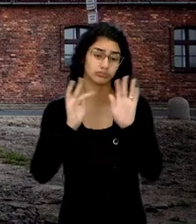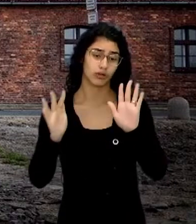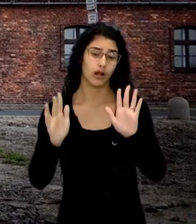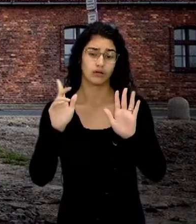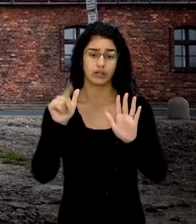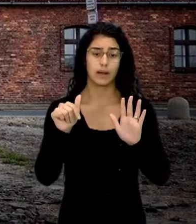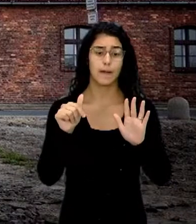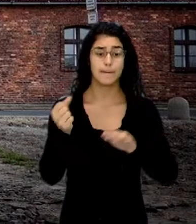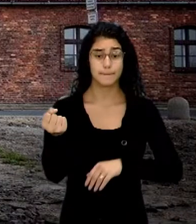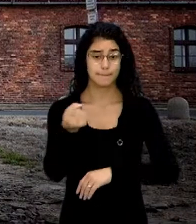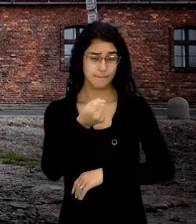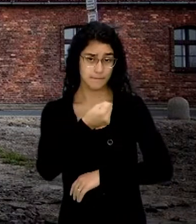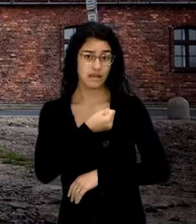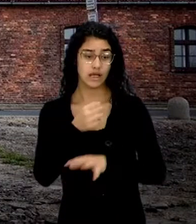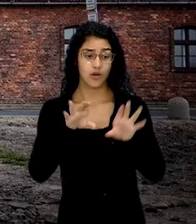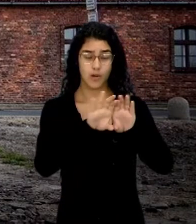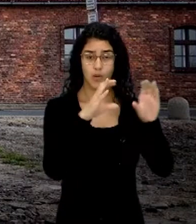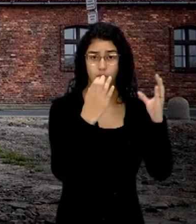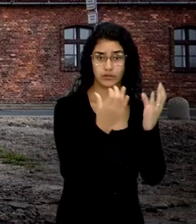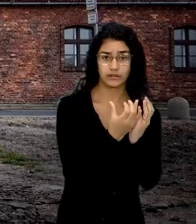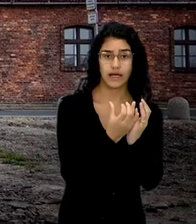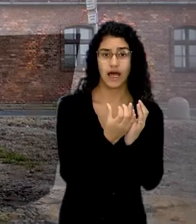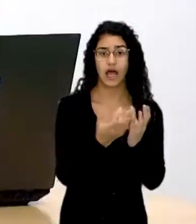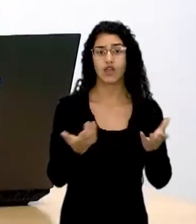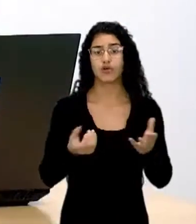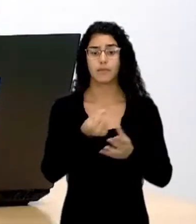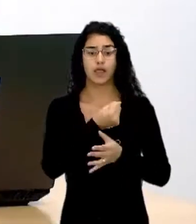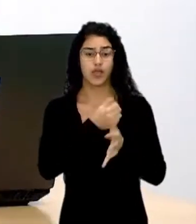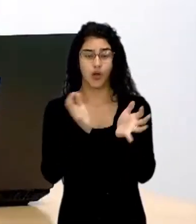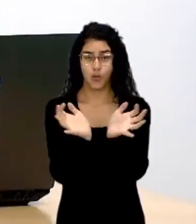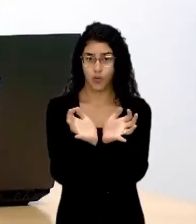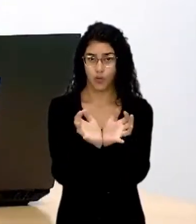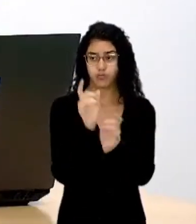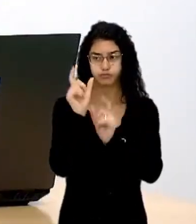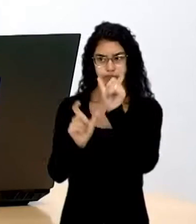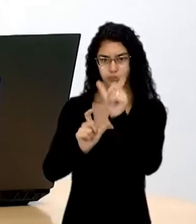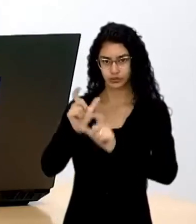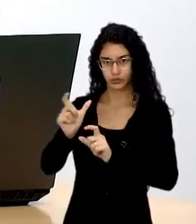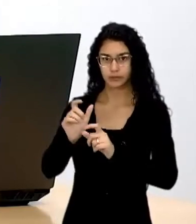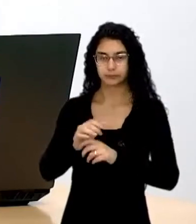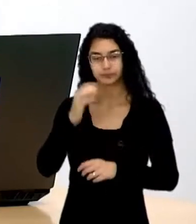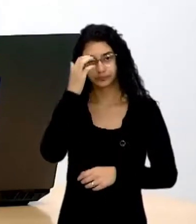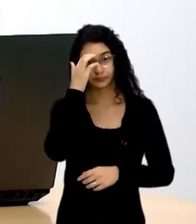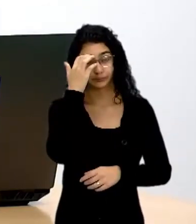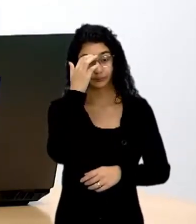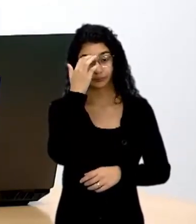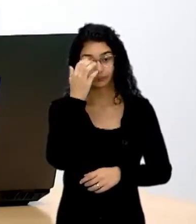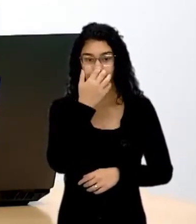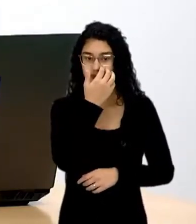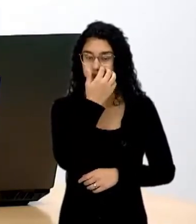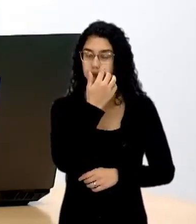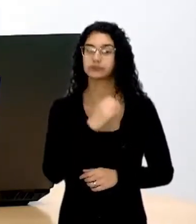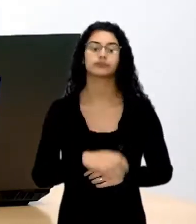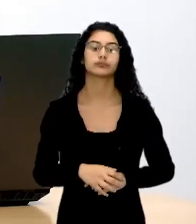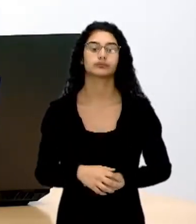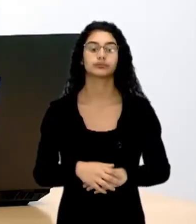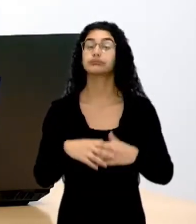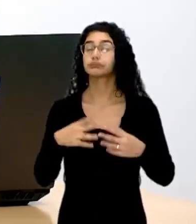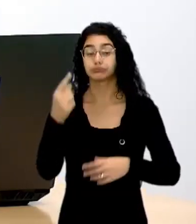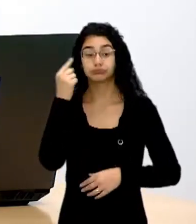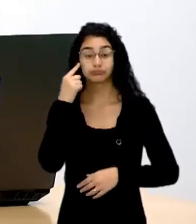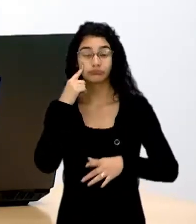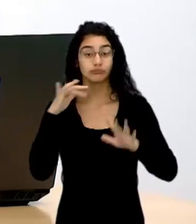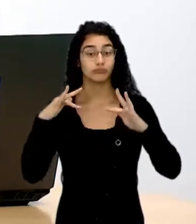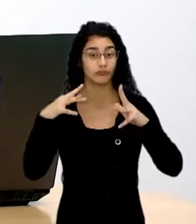seria matar uma comunidade, matar uma tribo, uma raça, certo? Então, peguem essa ideia geral